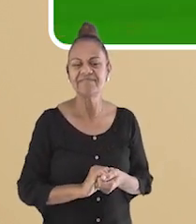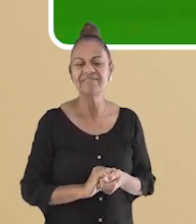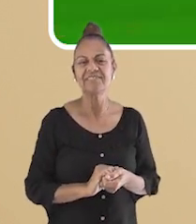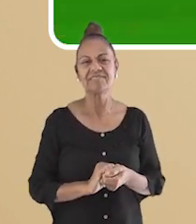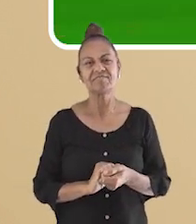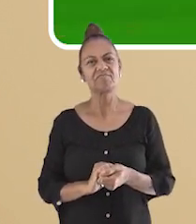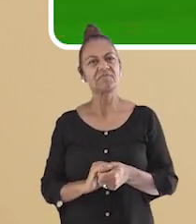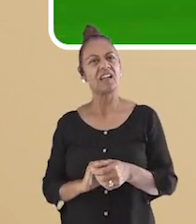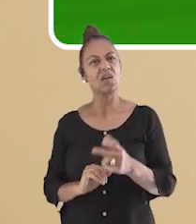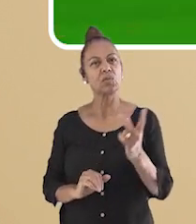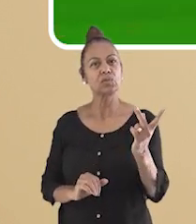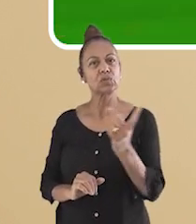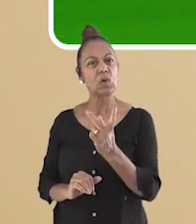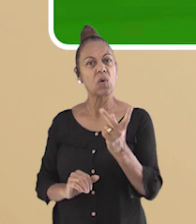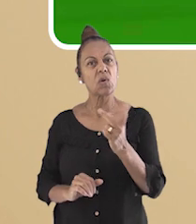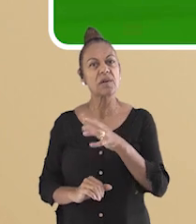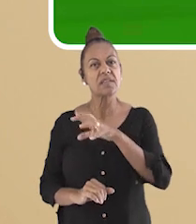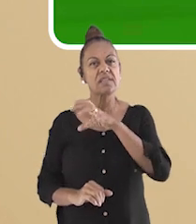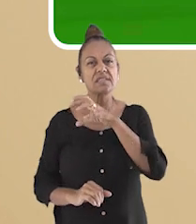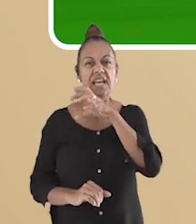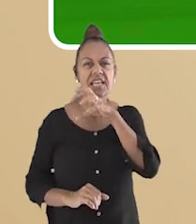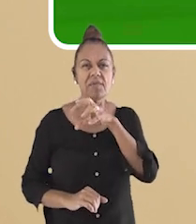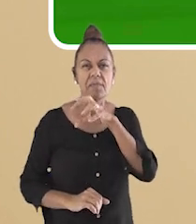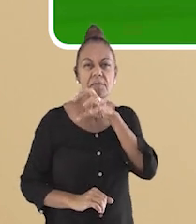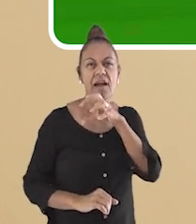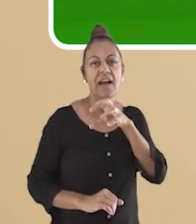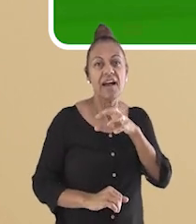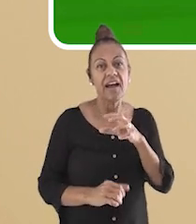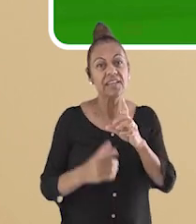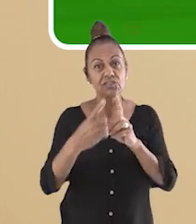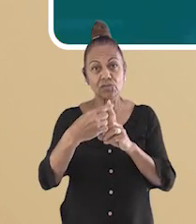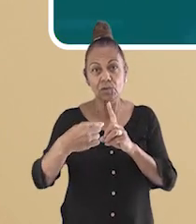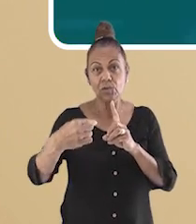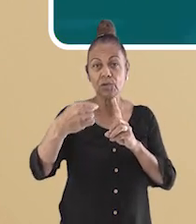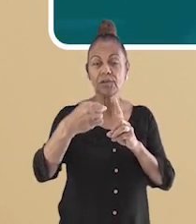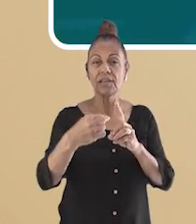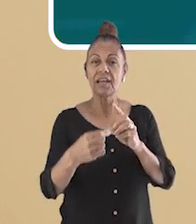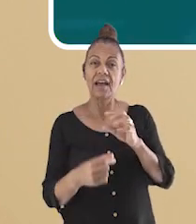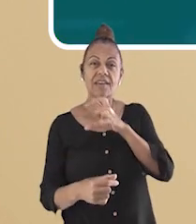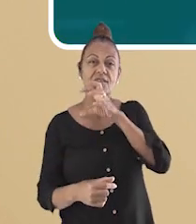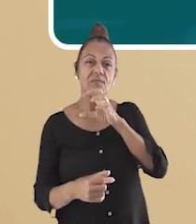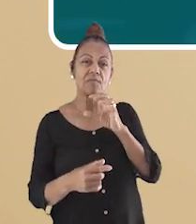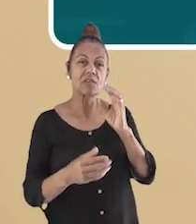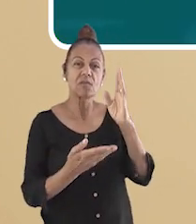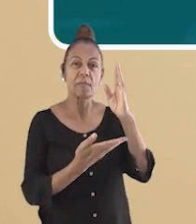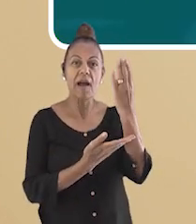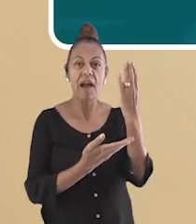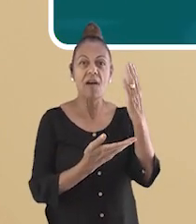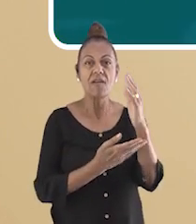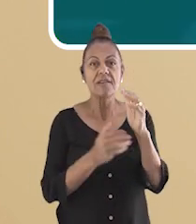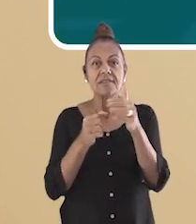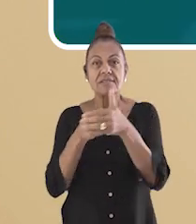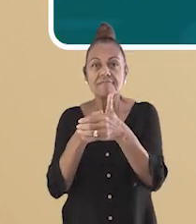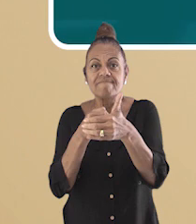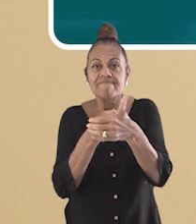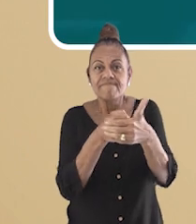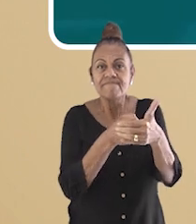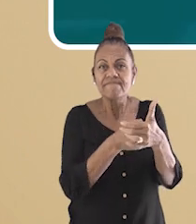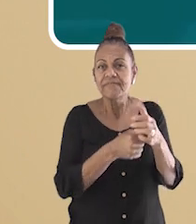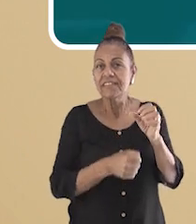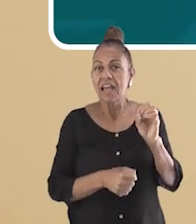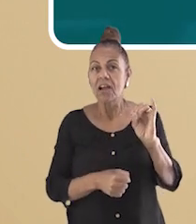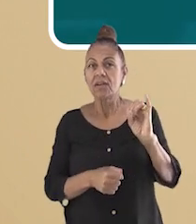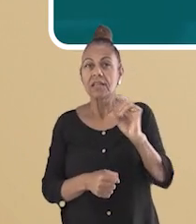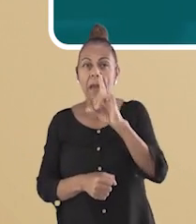fica, escapando da encrenca. Se escondem muito bem, o